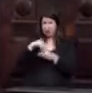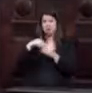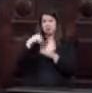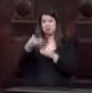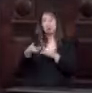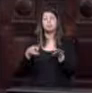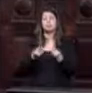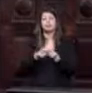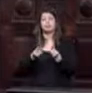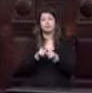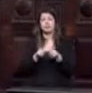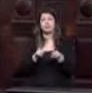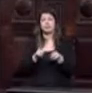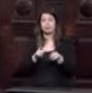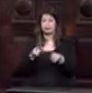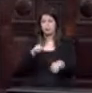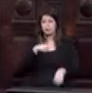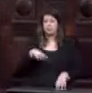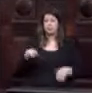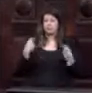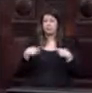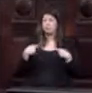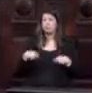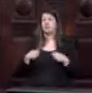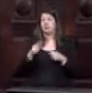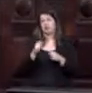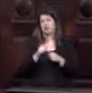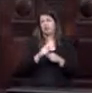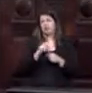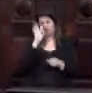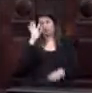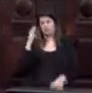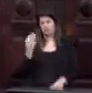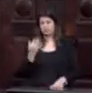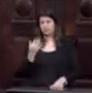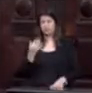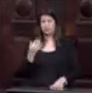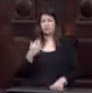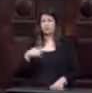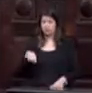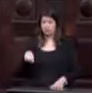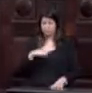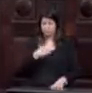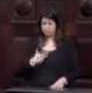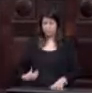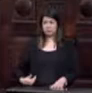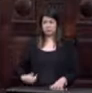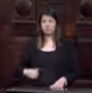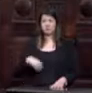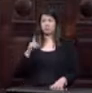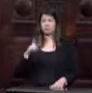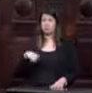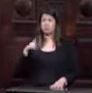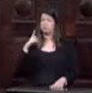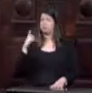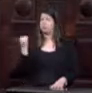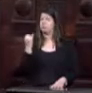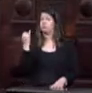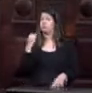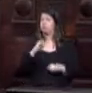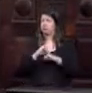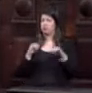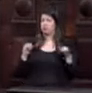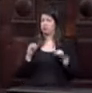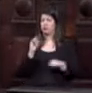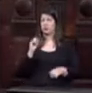externos, e a gente precisa de uma saída. O governo federal não nos impôs, é importante dizer isso. É como alguém que